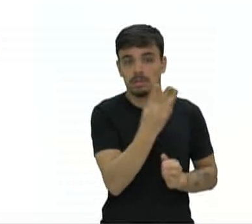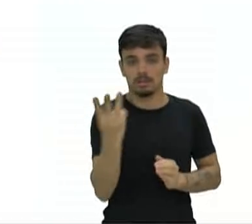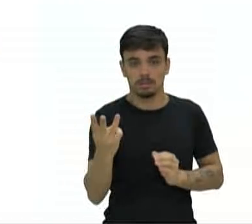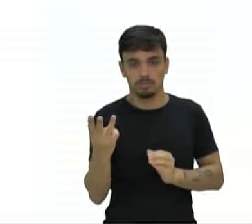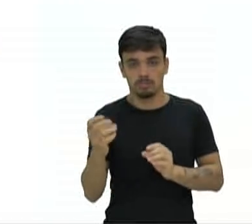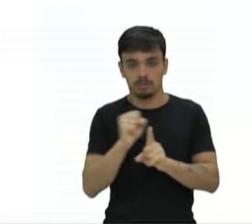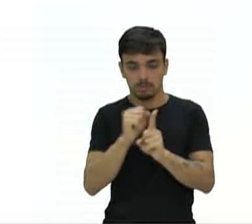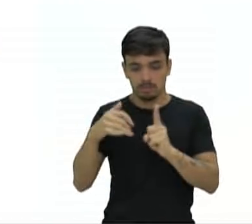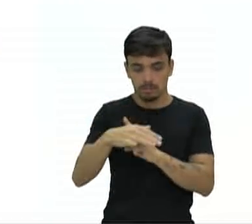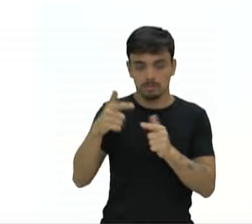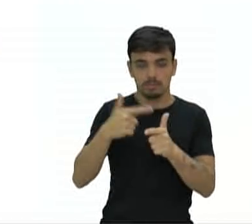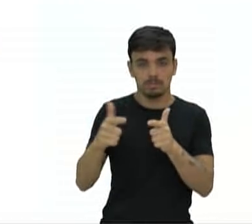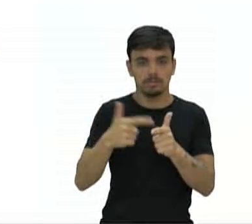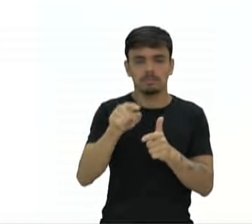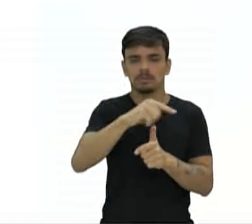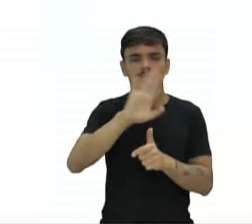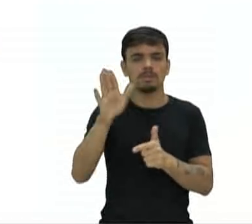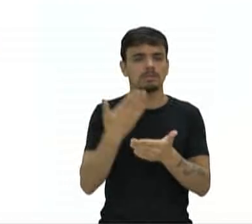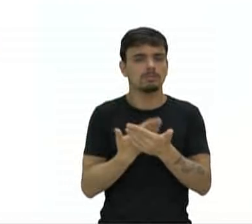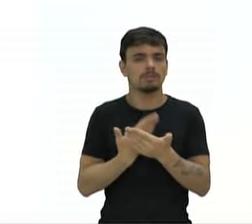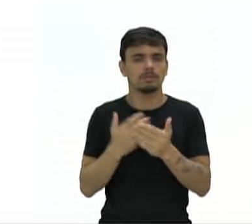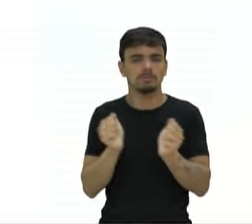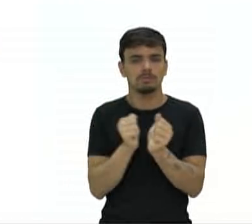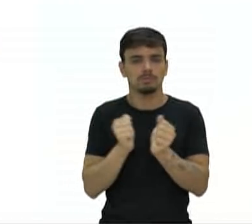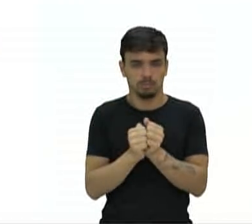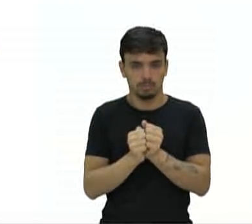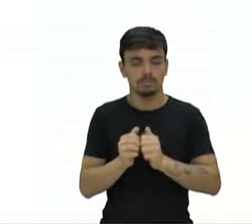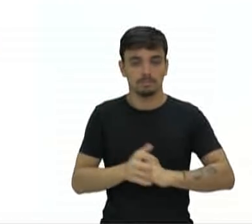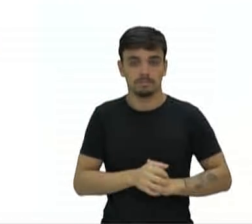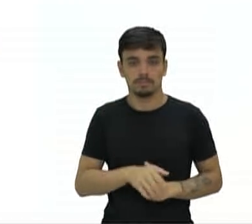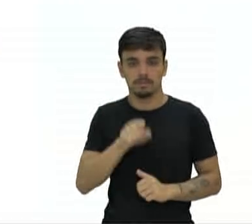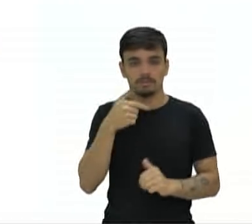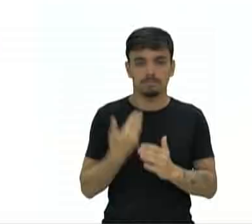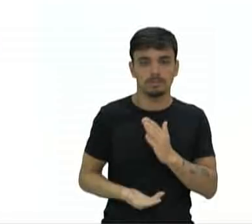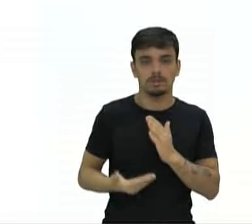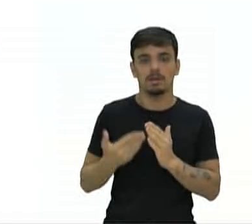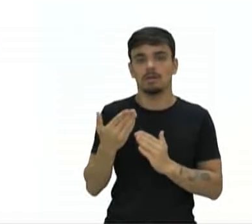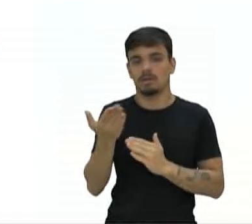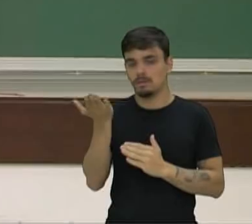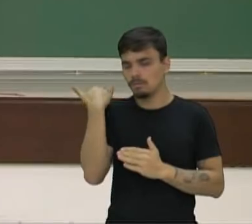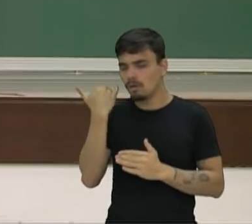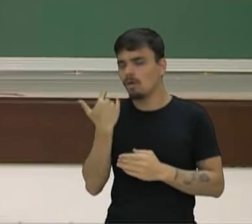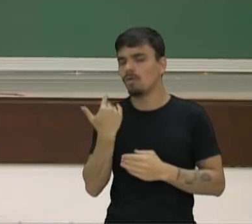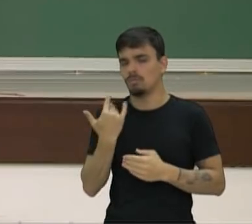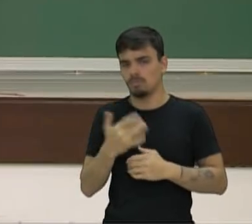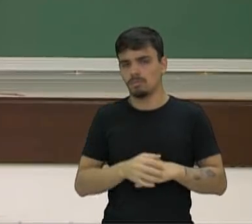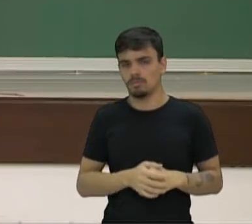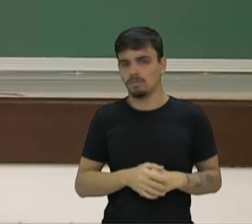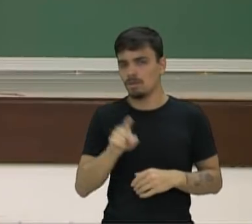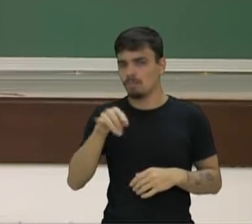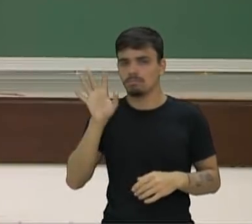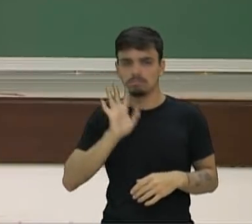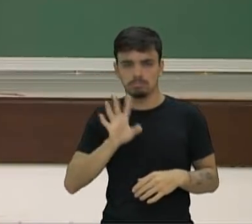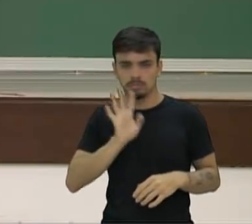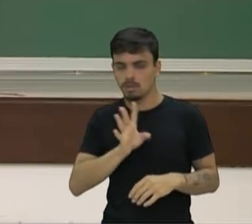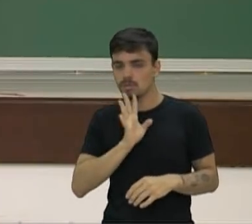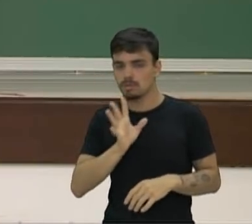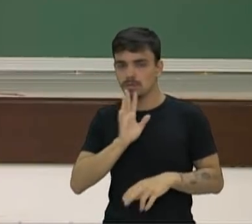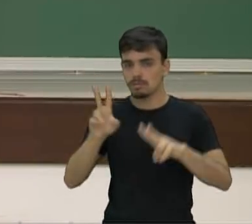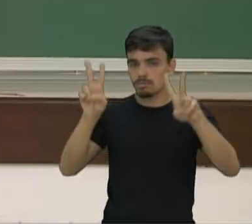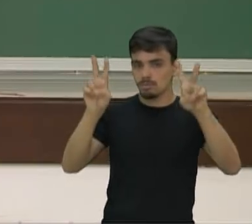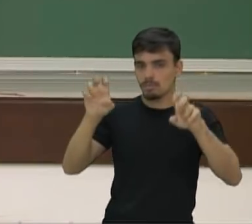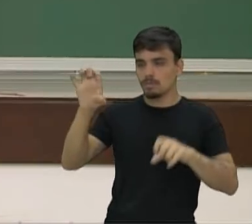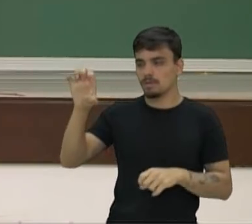pouquinho comigo nessa aula. Que aula, professor? Cara, perder a aula da Esparta, volta lá. Foi muito bacana nós conhecermos um pouco